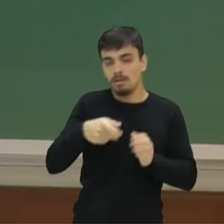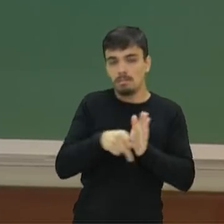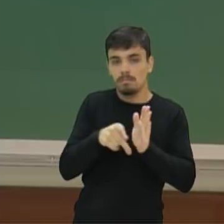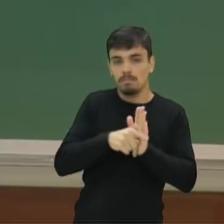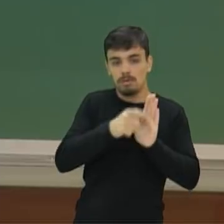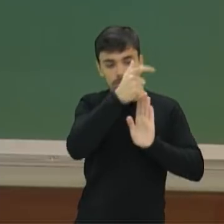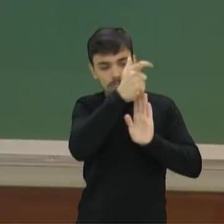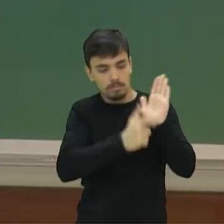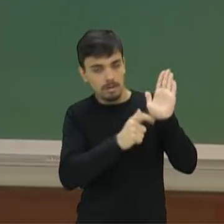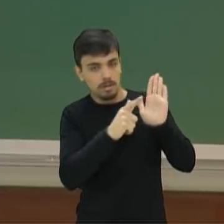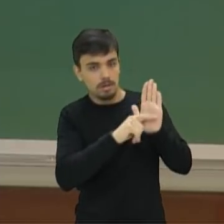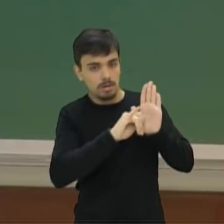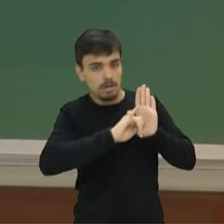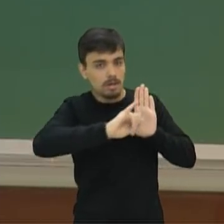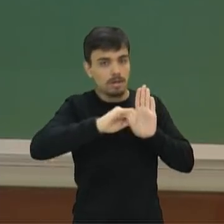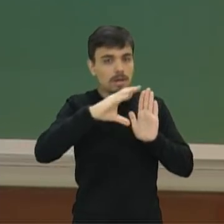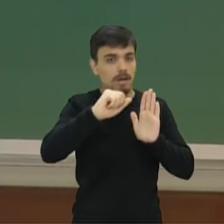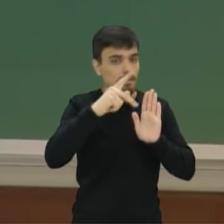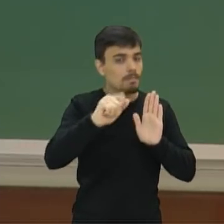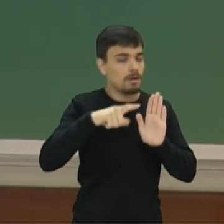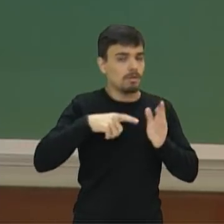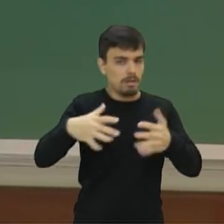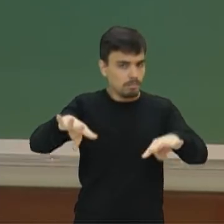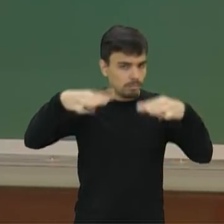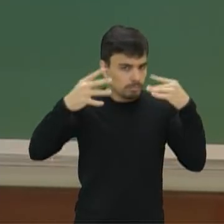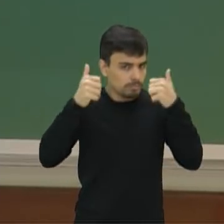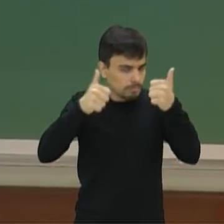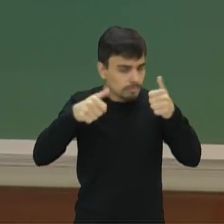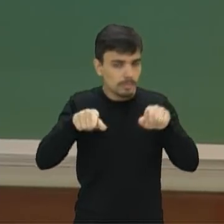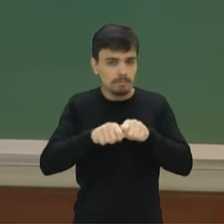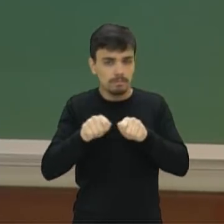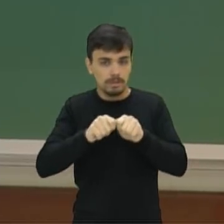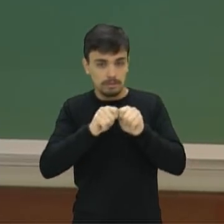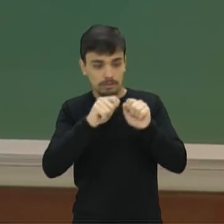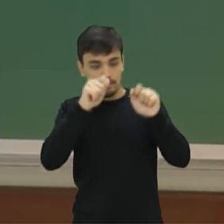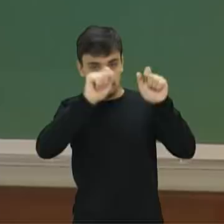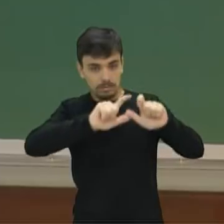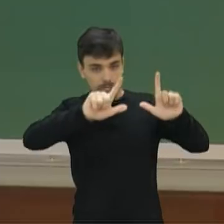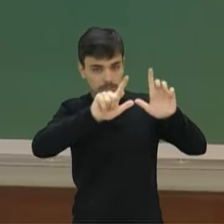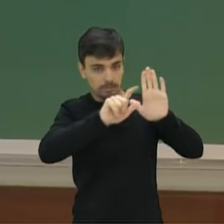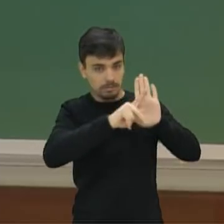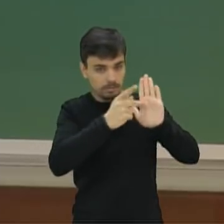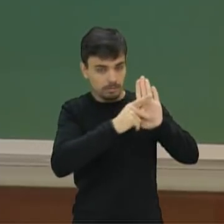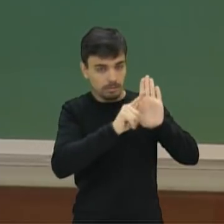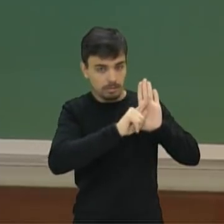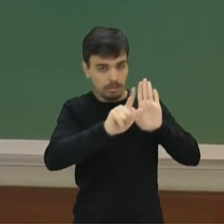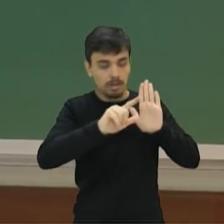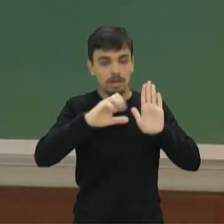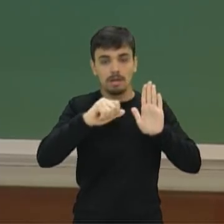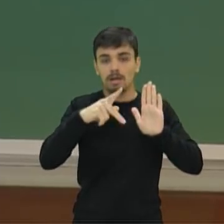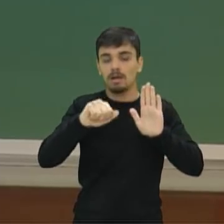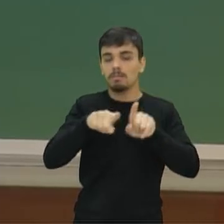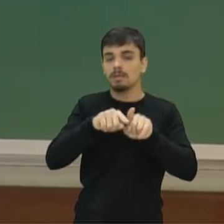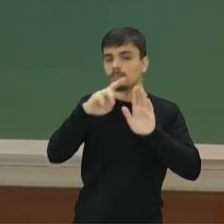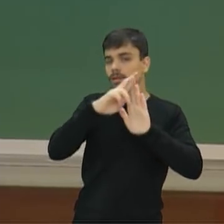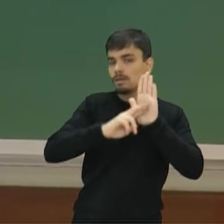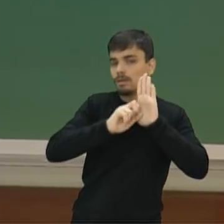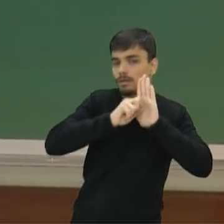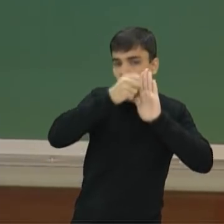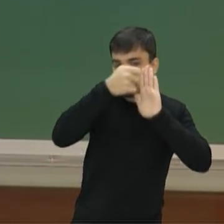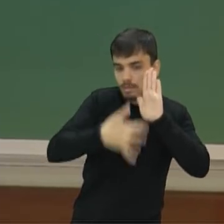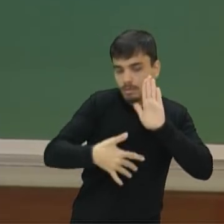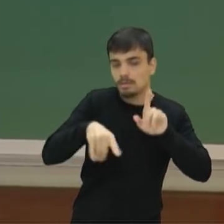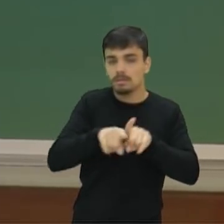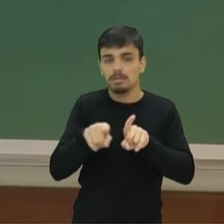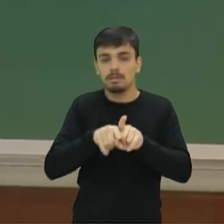que eu mais quero chamar a atenção, certo? Então, fiz a capa, fiz o sumário e aí, então, eu